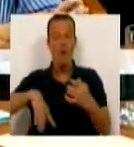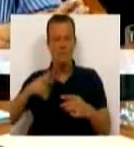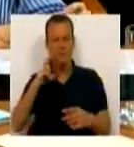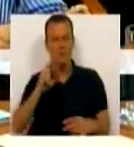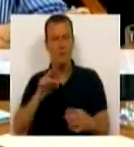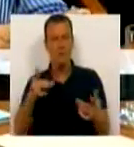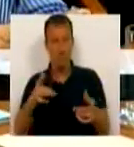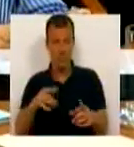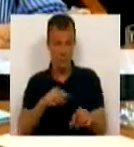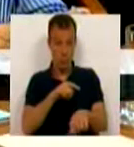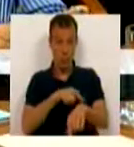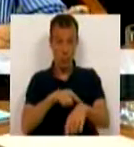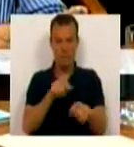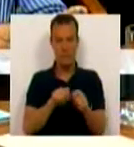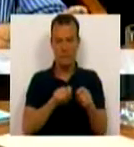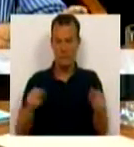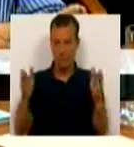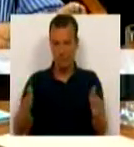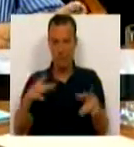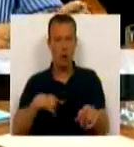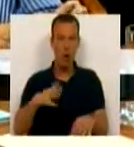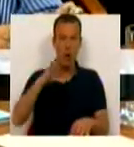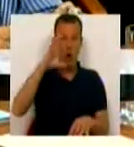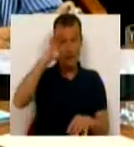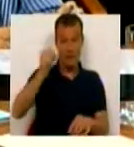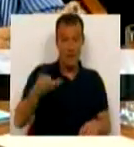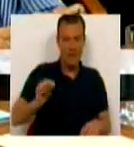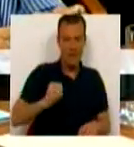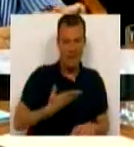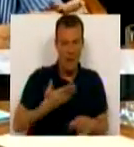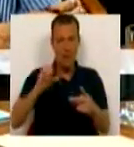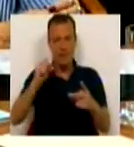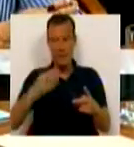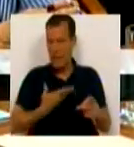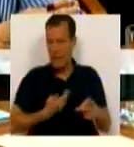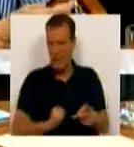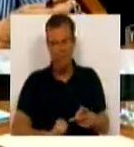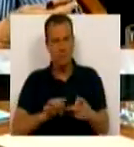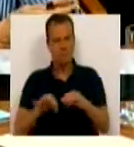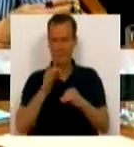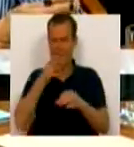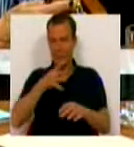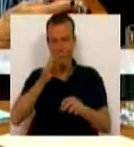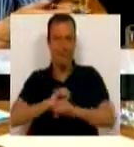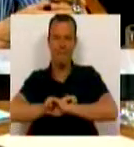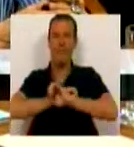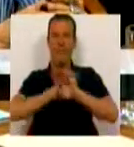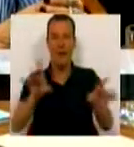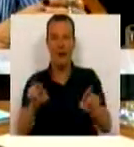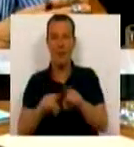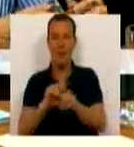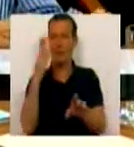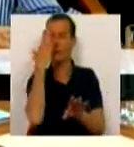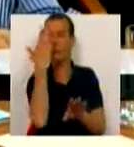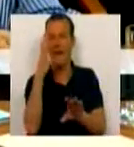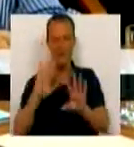verificámos o que aconteceu no período em que o governo PSD-CDS governou, exatamente foi muito bem retratado. Portanto, foi um espelho que o